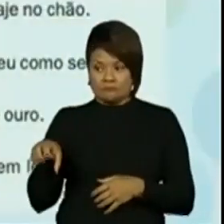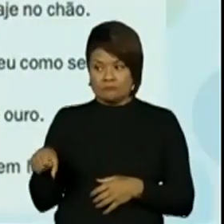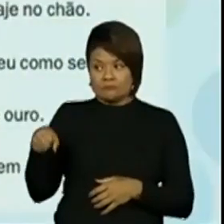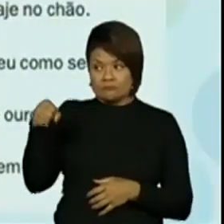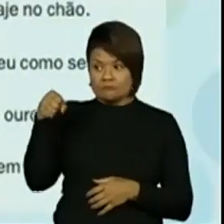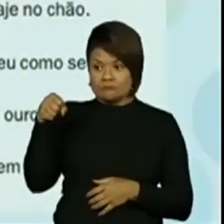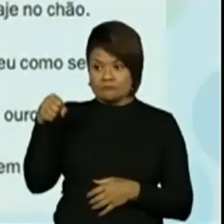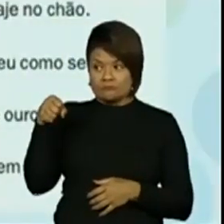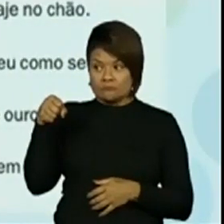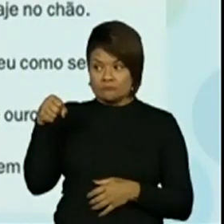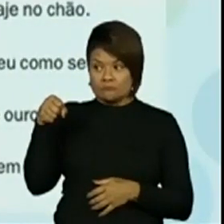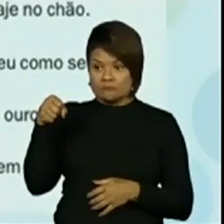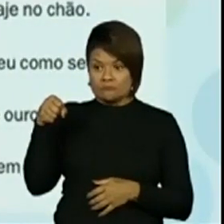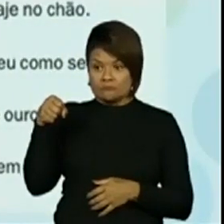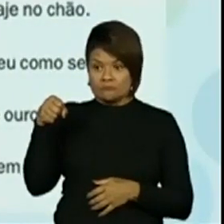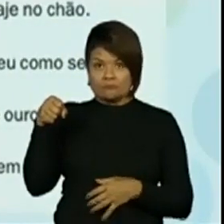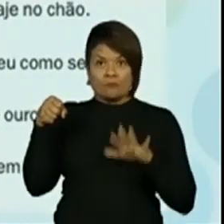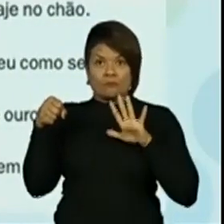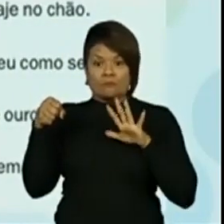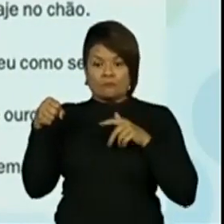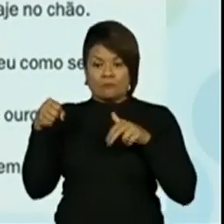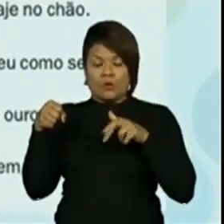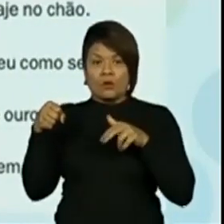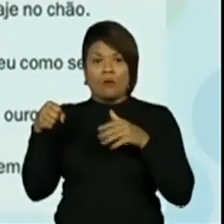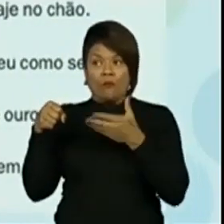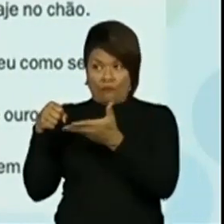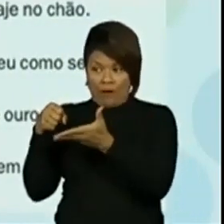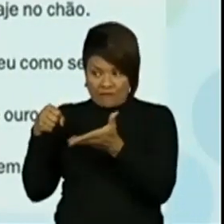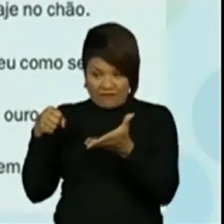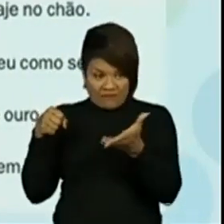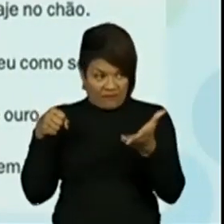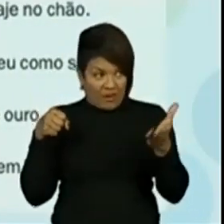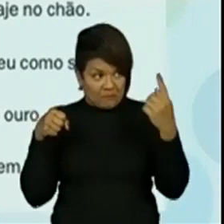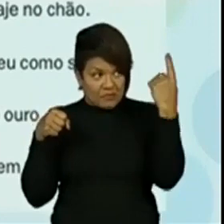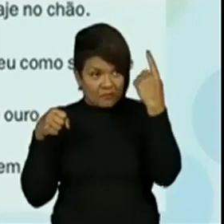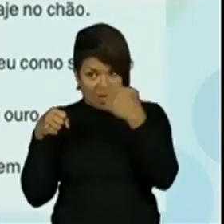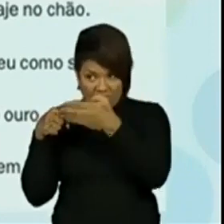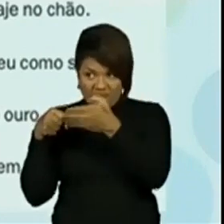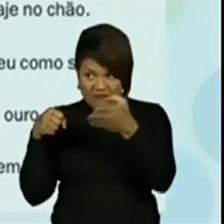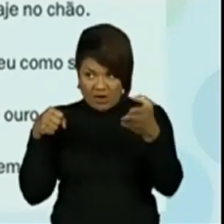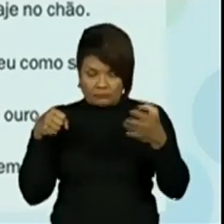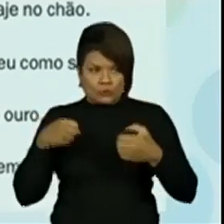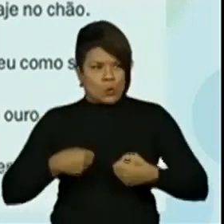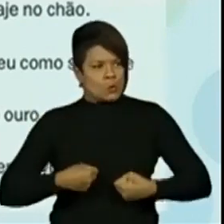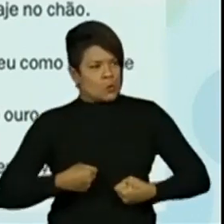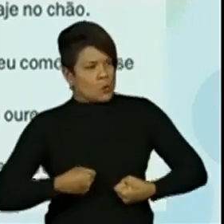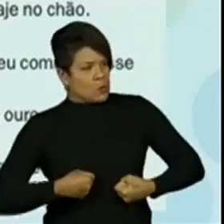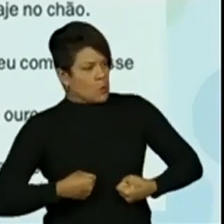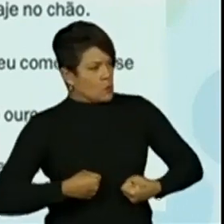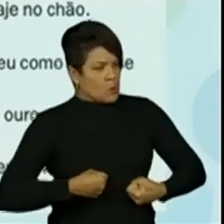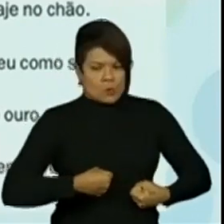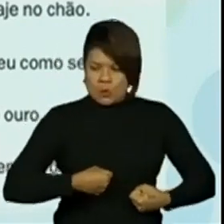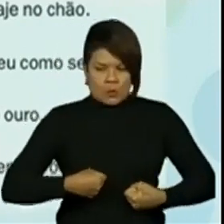se mexeu. Passe na frente, disse Joãozinho. Você, disse o homem.